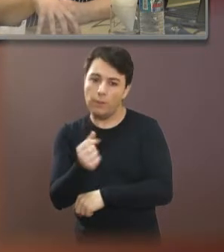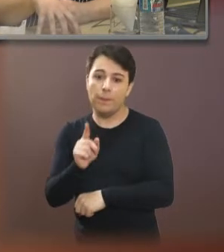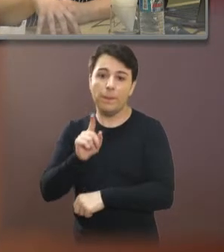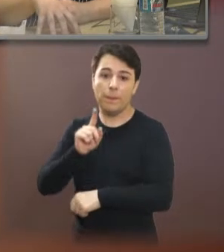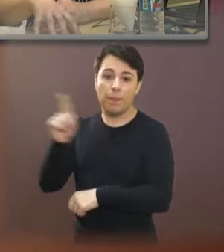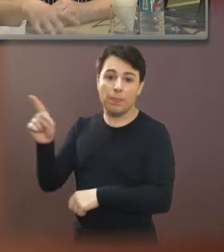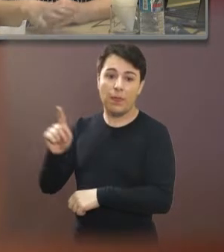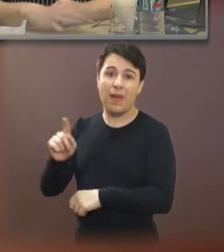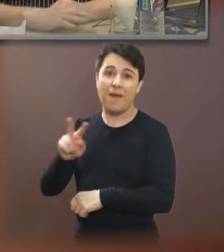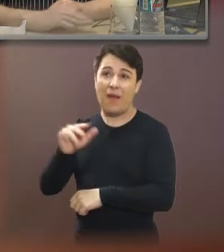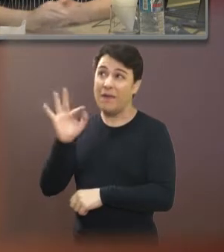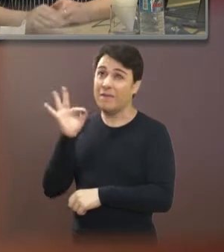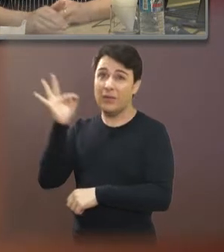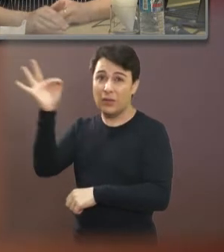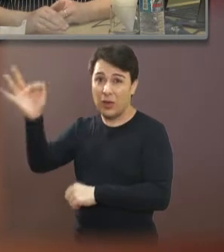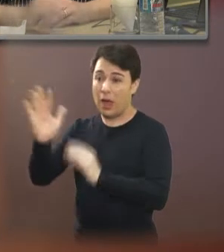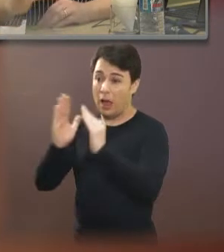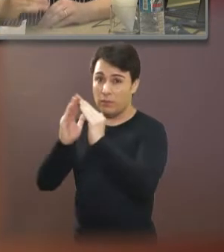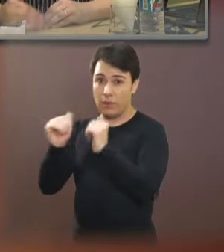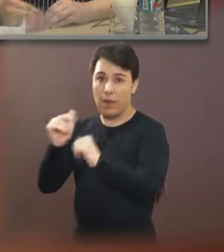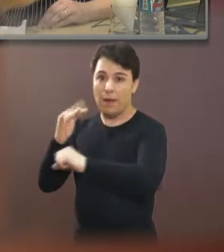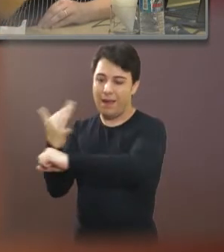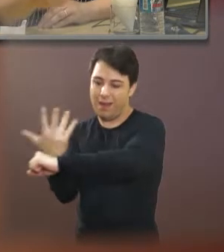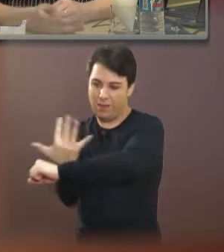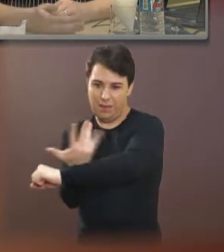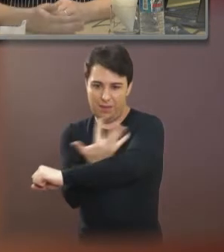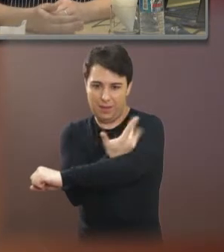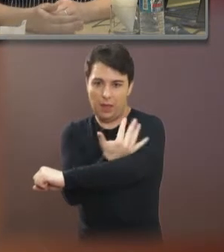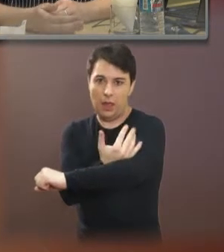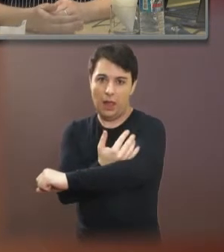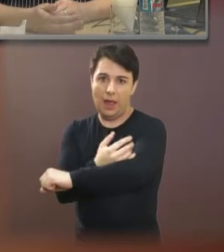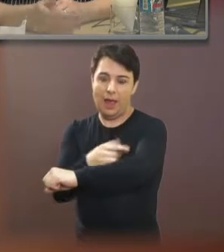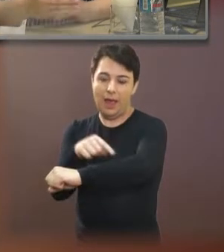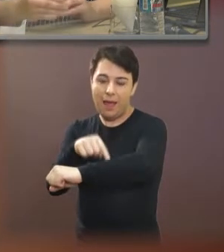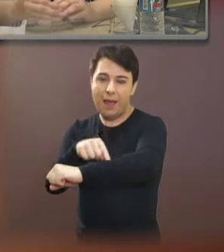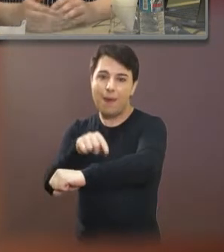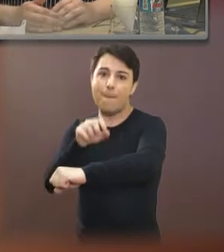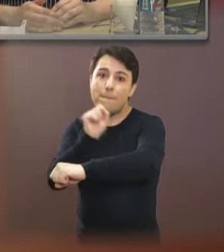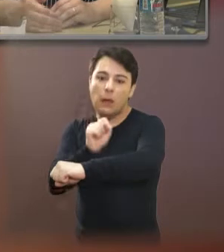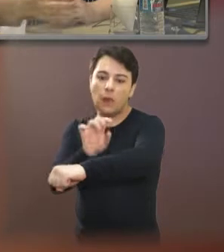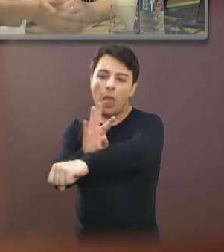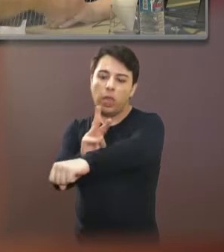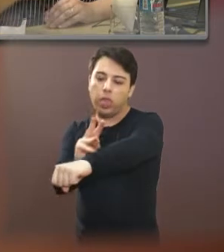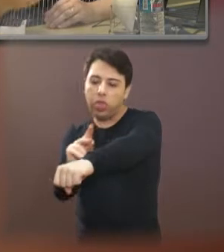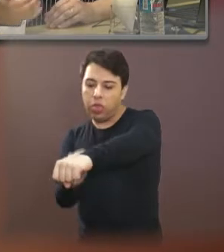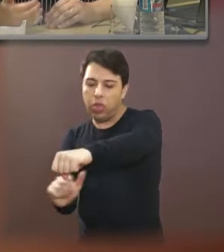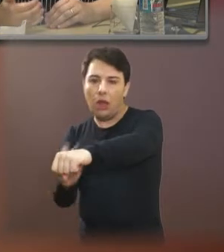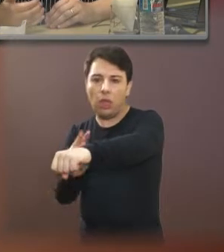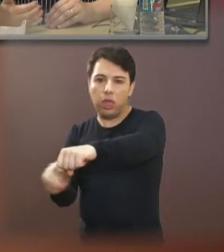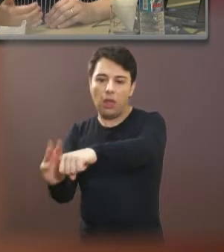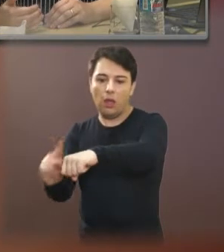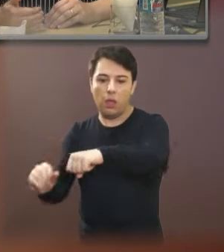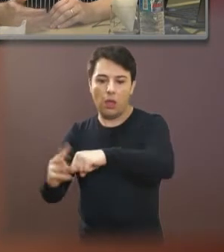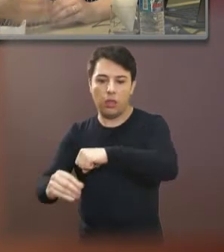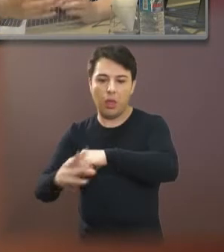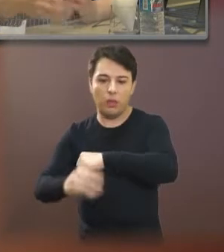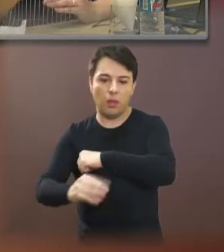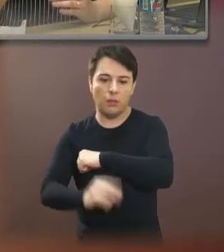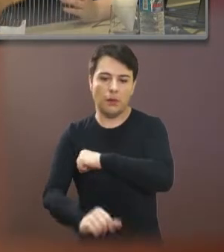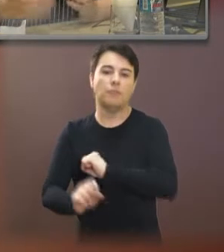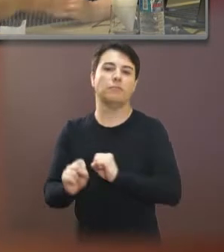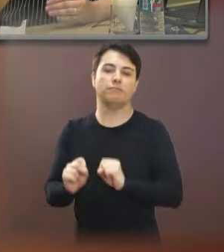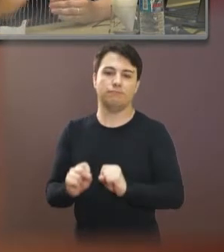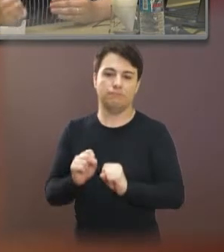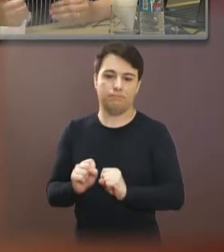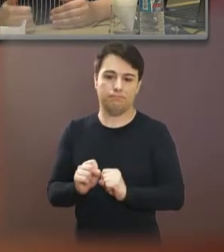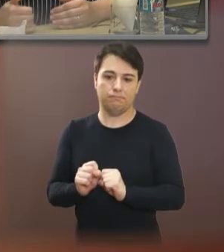por ocupar ainda e que têm uma vegetação baixa, elas têm um potencial maior. Onde já está, por outro